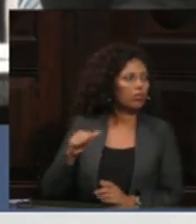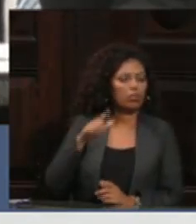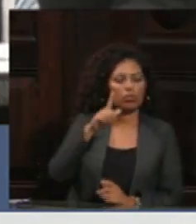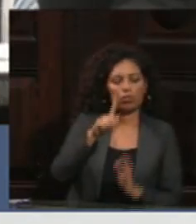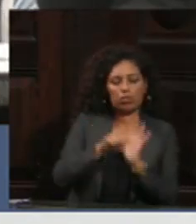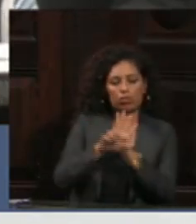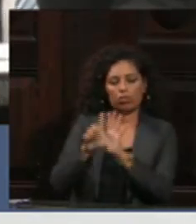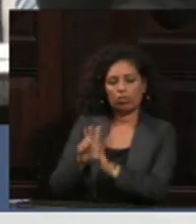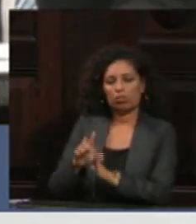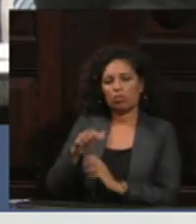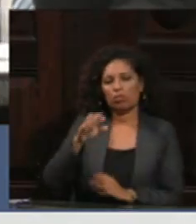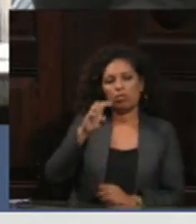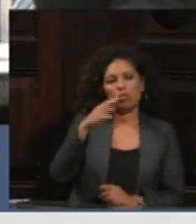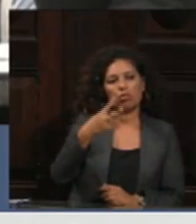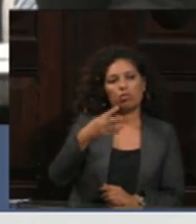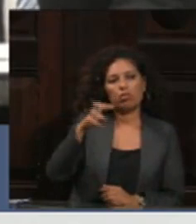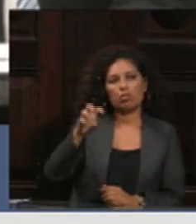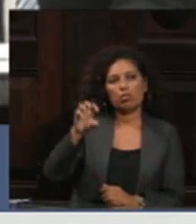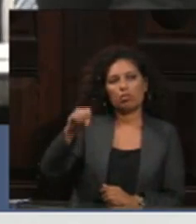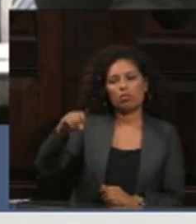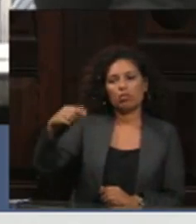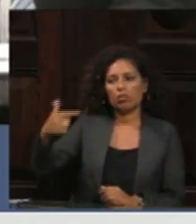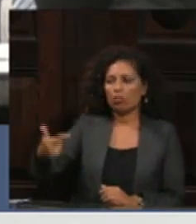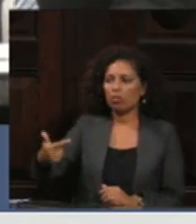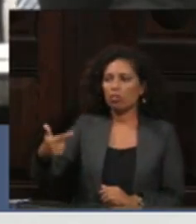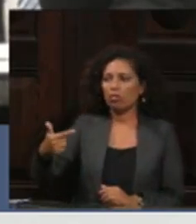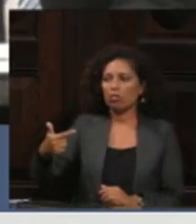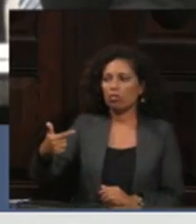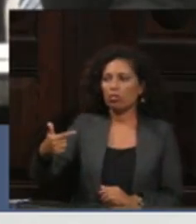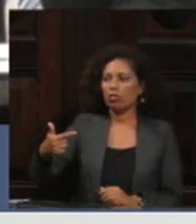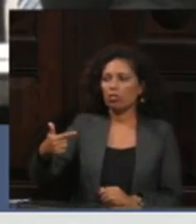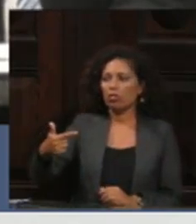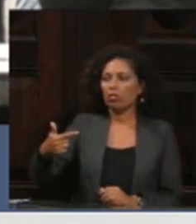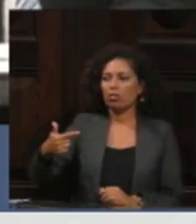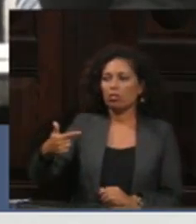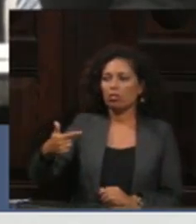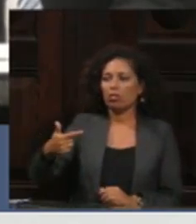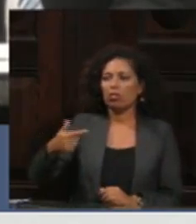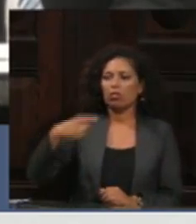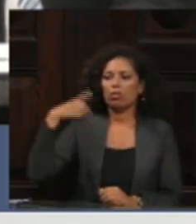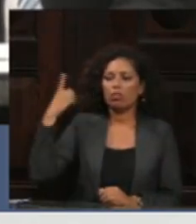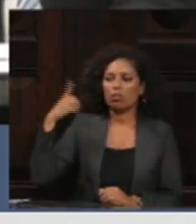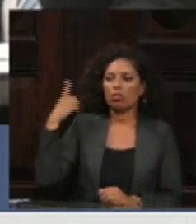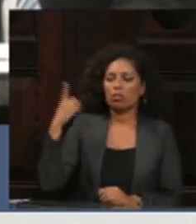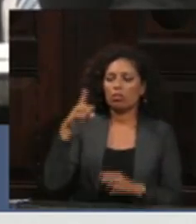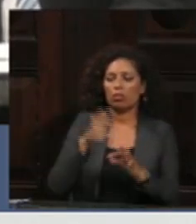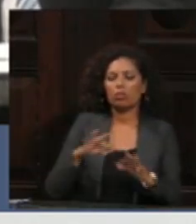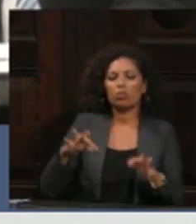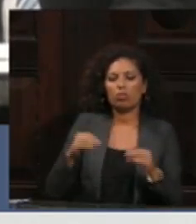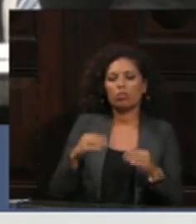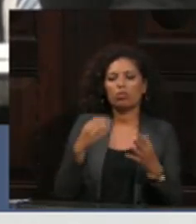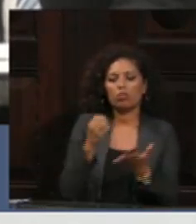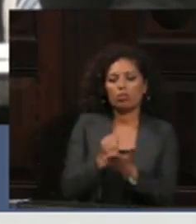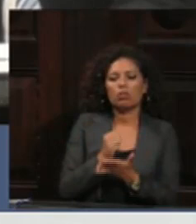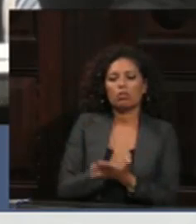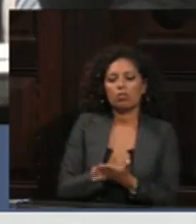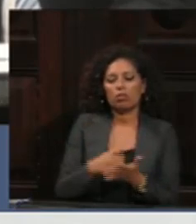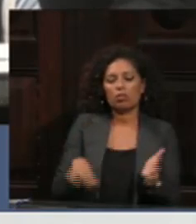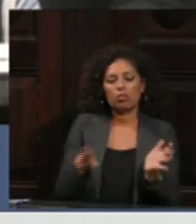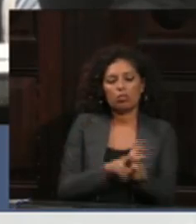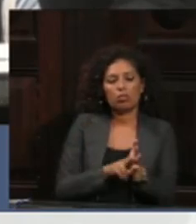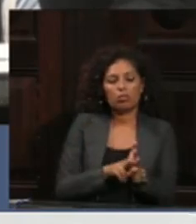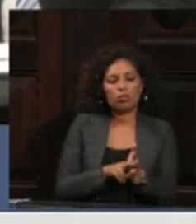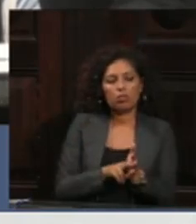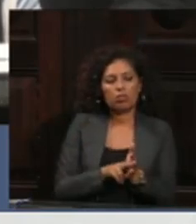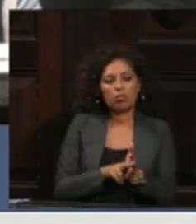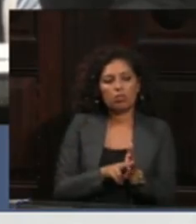PL 4502 de 18. Tadeleomar Coelho, senhores que aprovam isso estão aprovados. E que é a inclusão na ordem